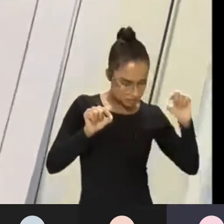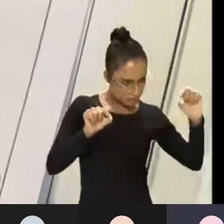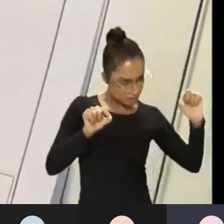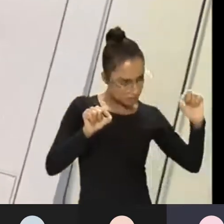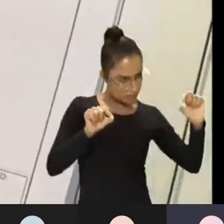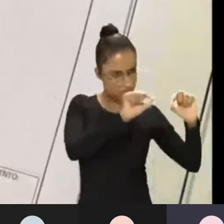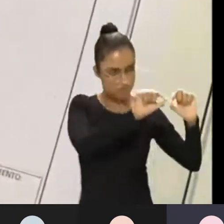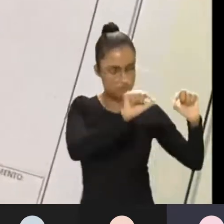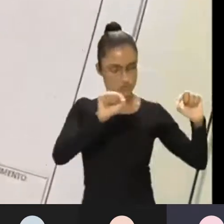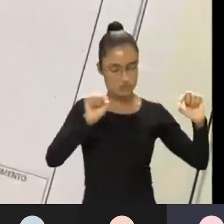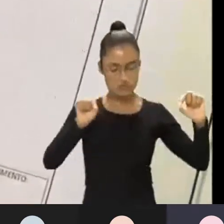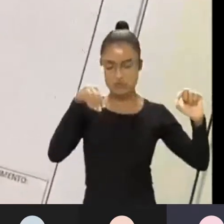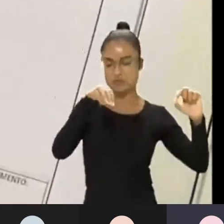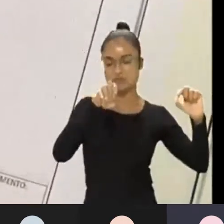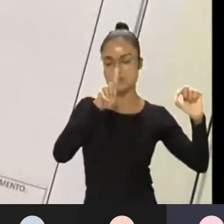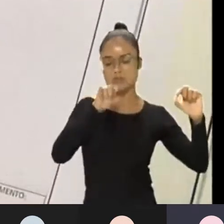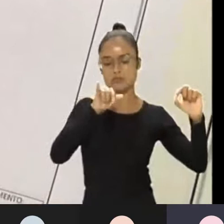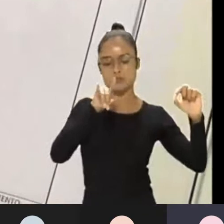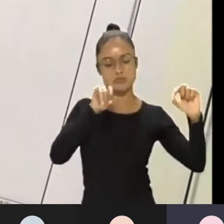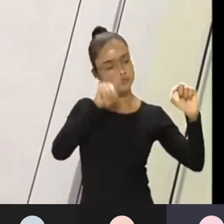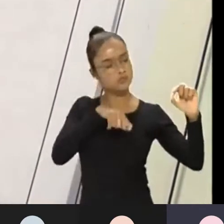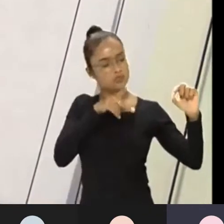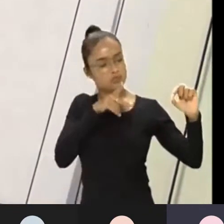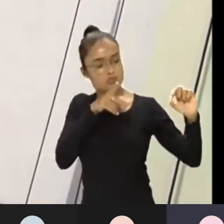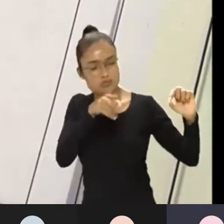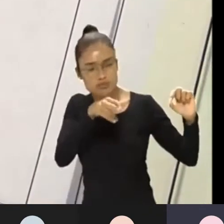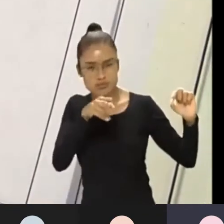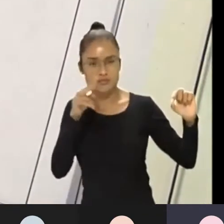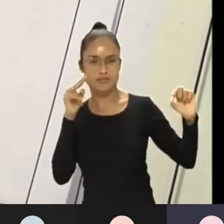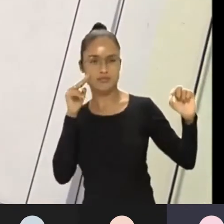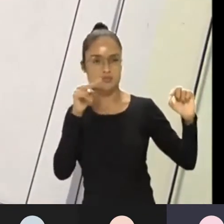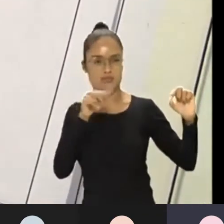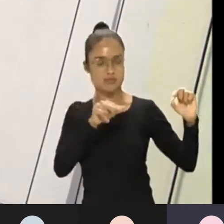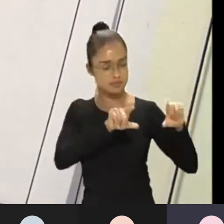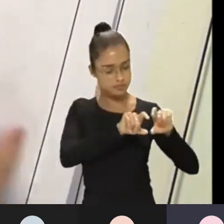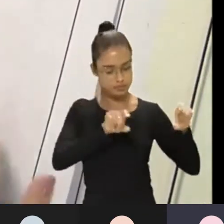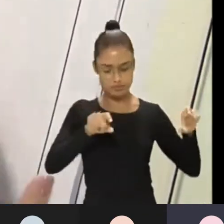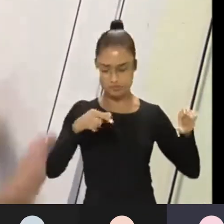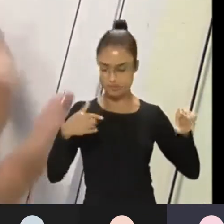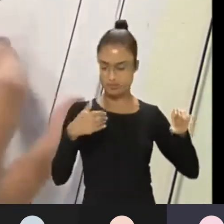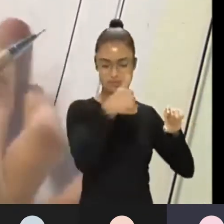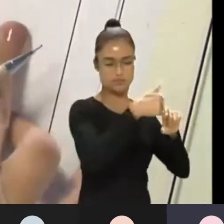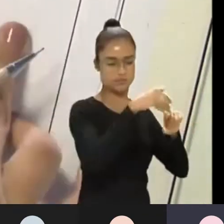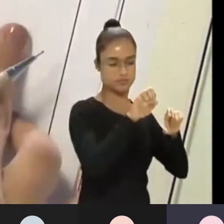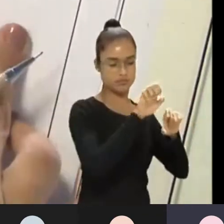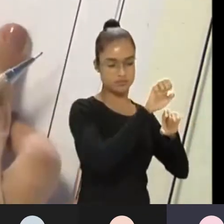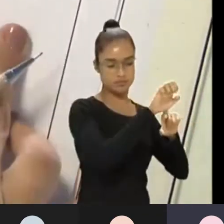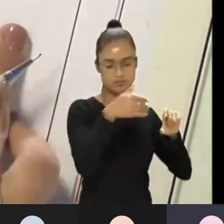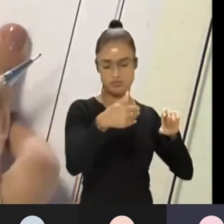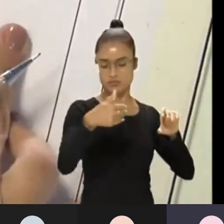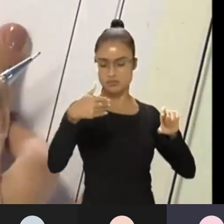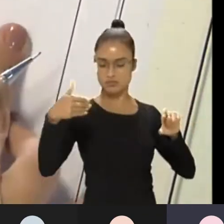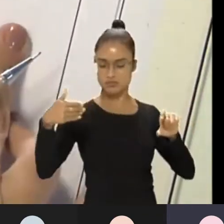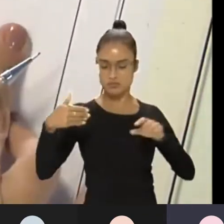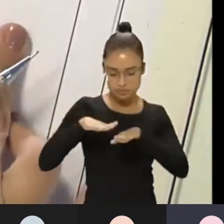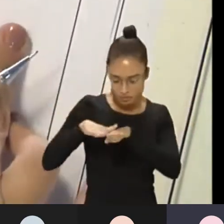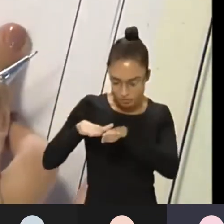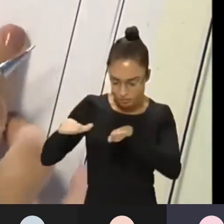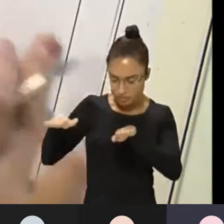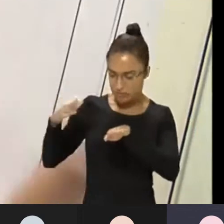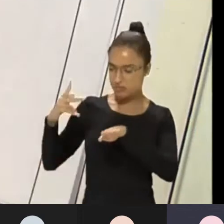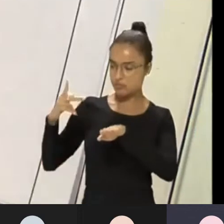para a aresta da vista superior, é a mesma medida que eu tenho para a aresta da lateral esquerda. Por isso que essas duas, na forma planificada, tem